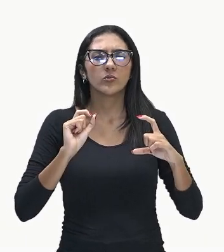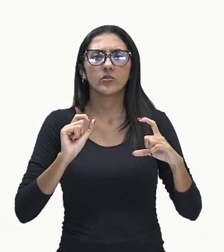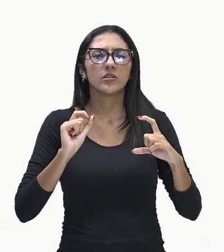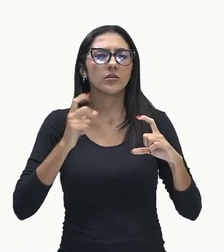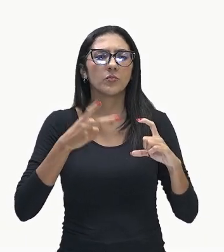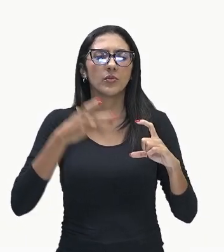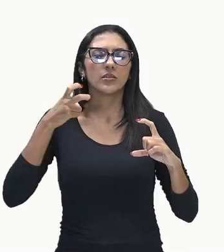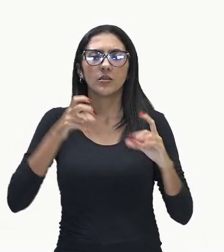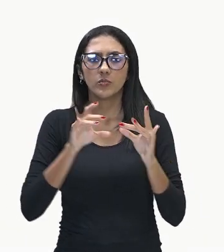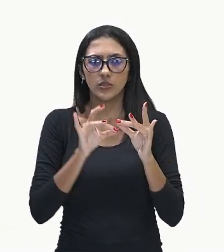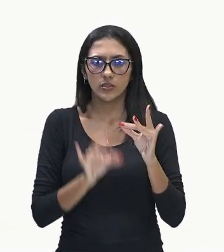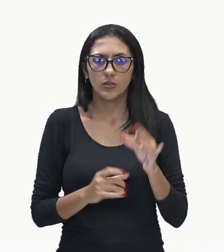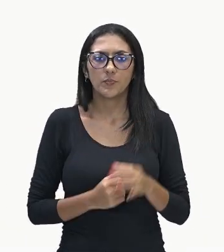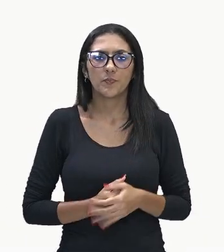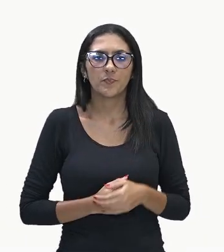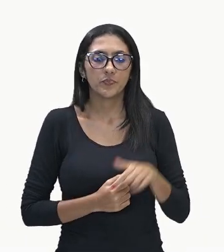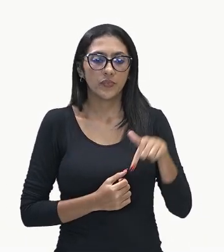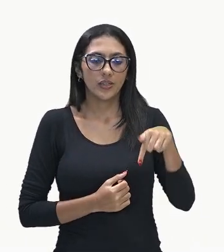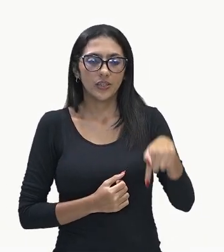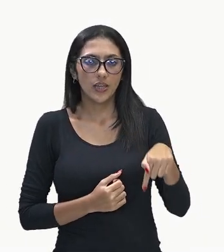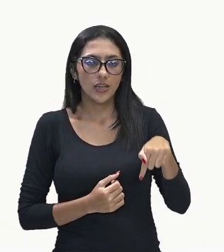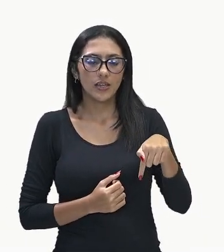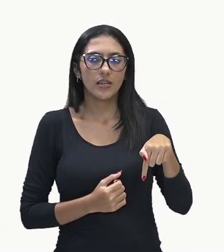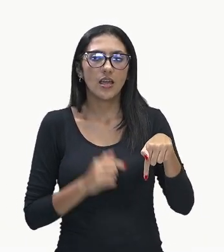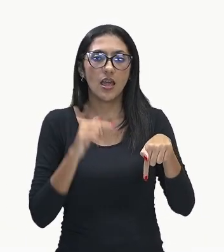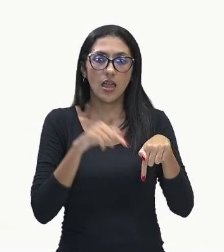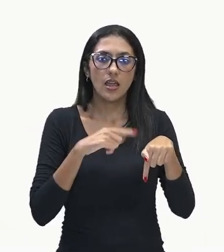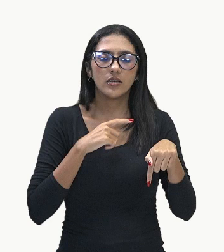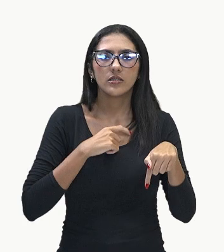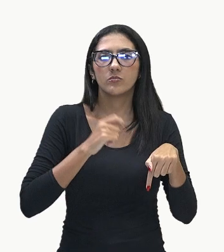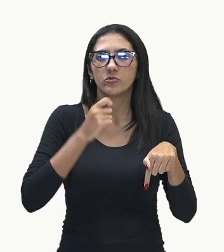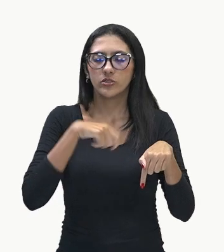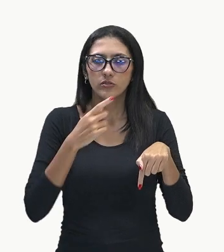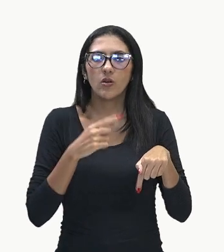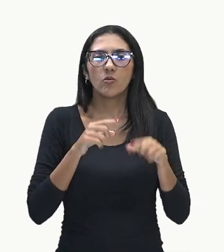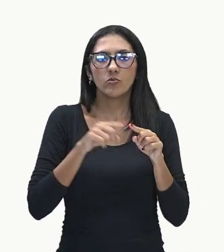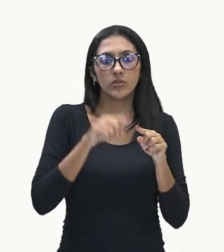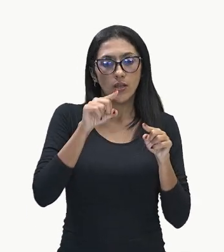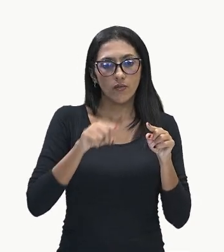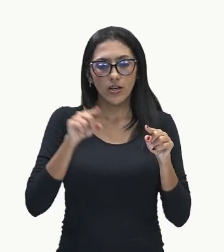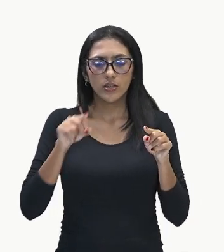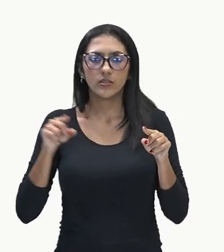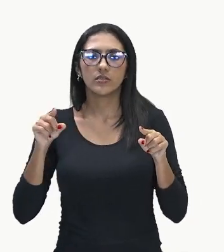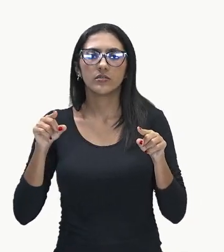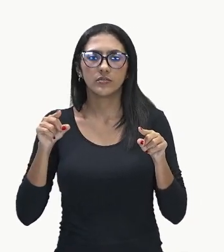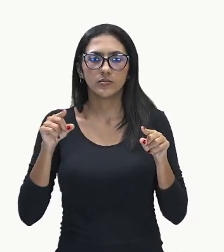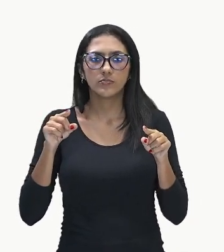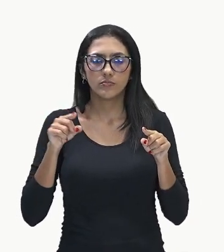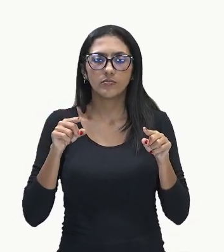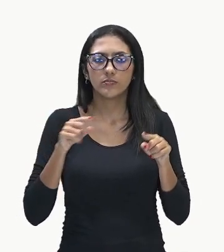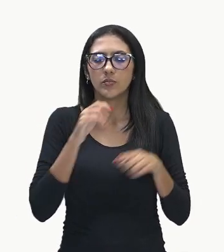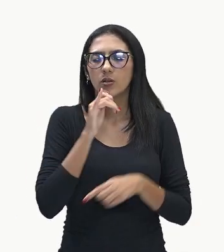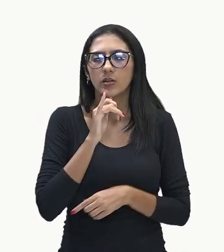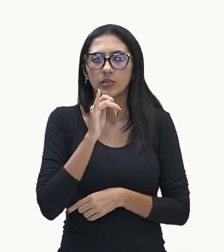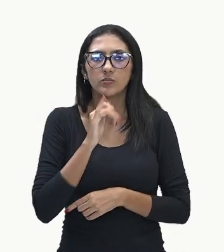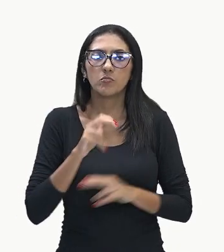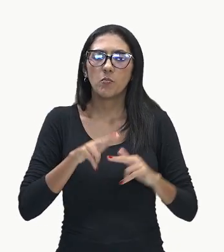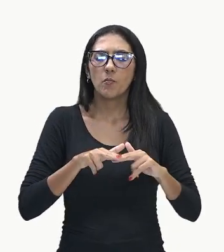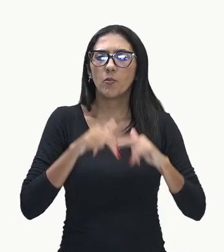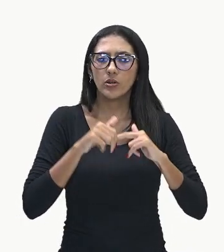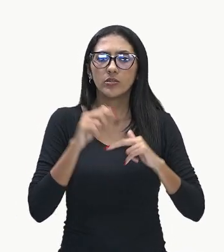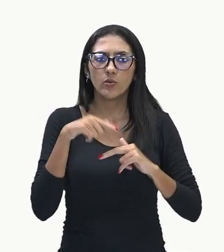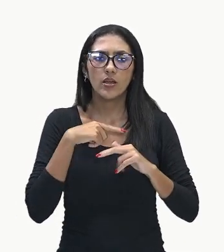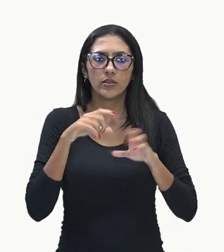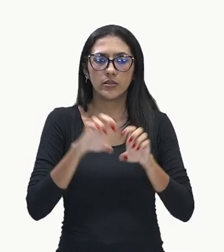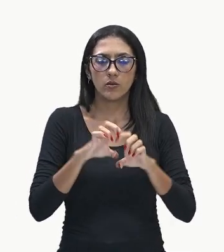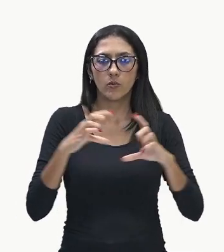Que era considerada ali a nossa variável, ok? Com o expoente 1. Então, por isso, essa